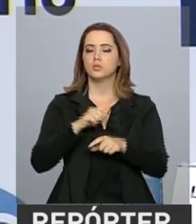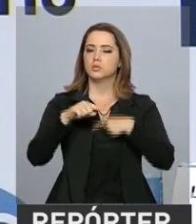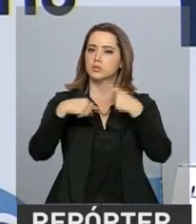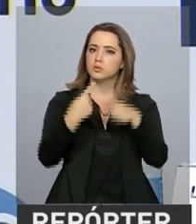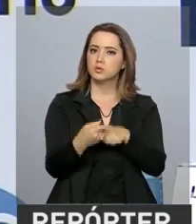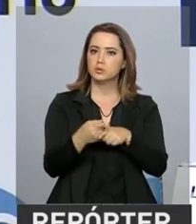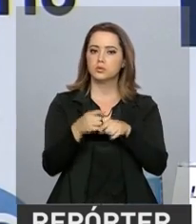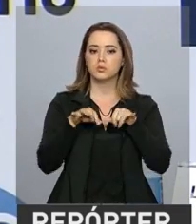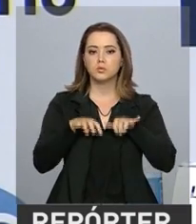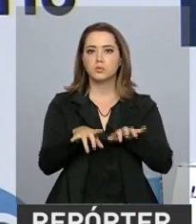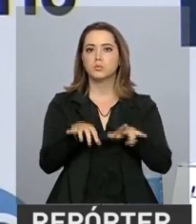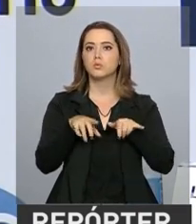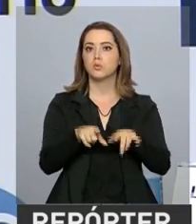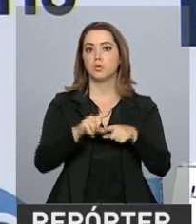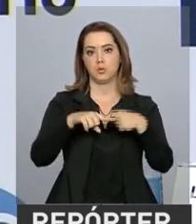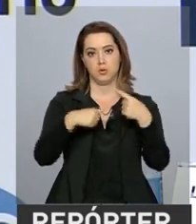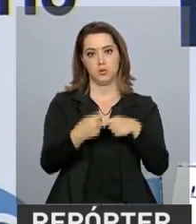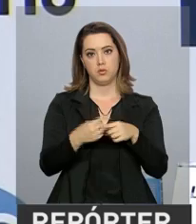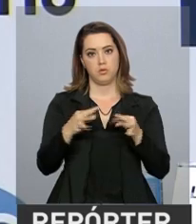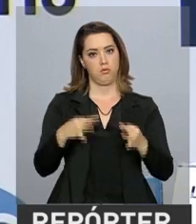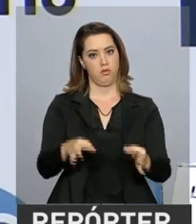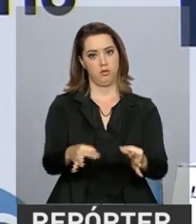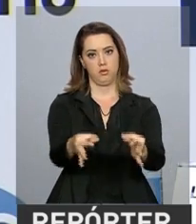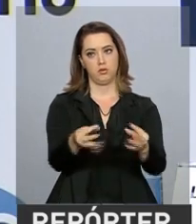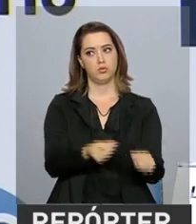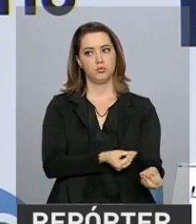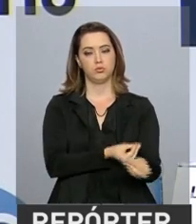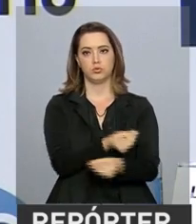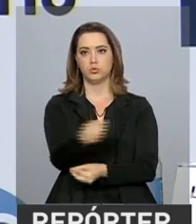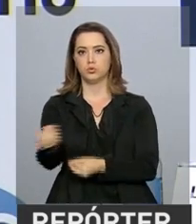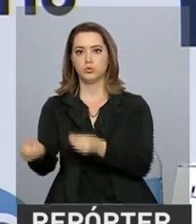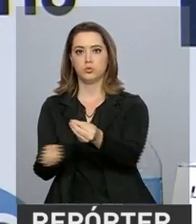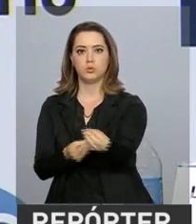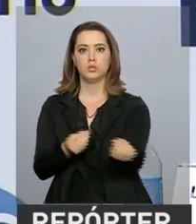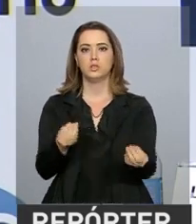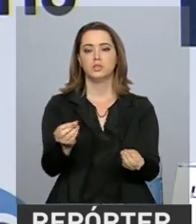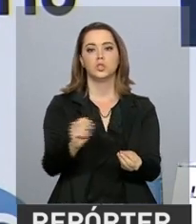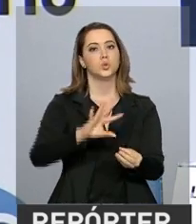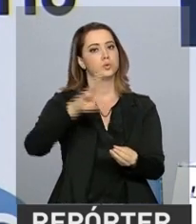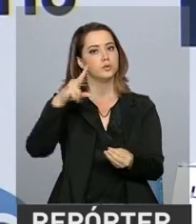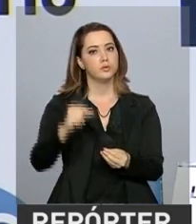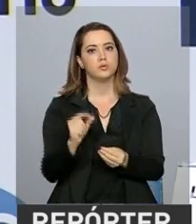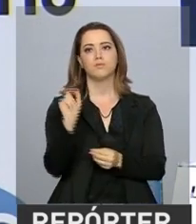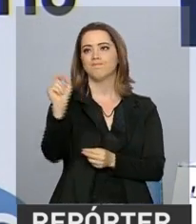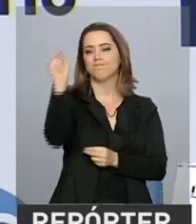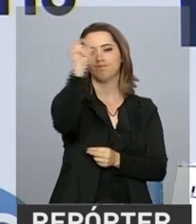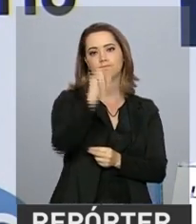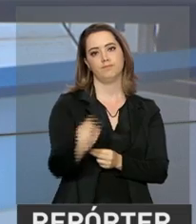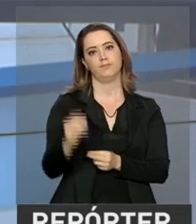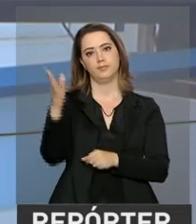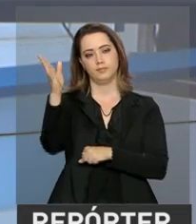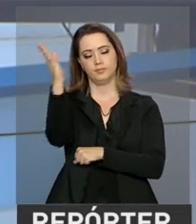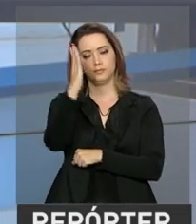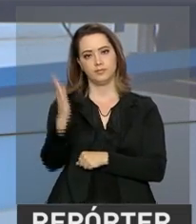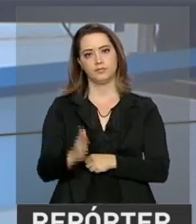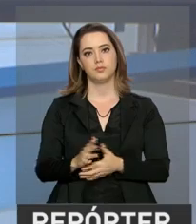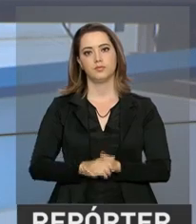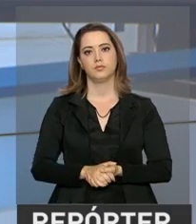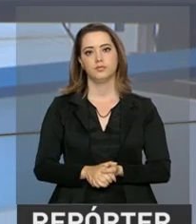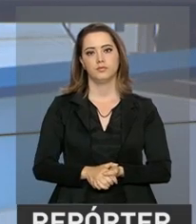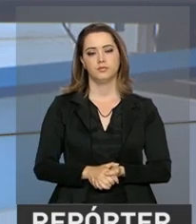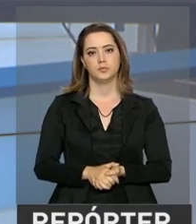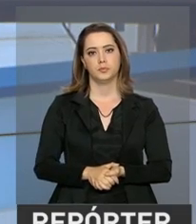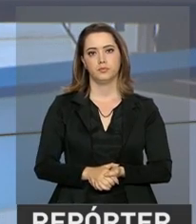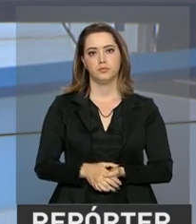depois destinados no pós-Jogos Olímpicos a todas as regiões brasileiras.